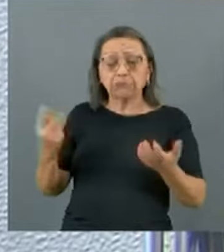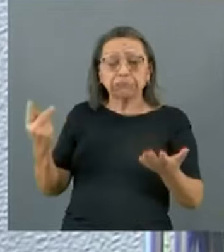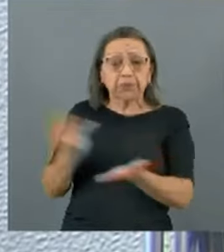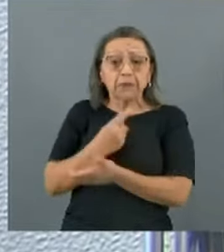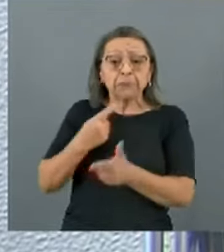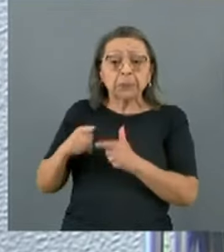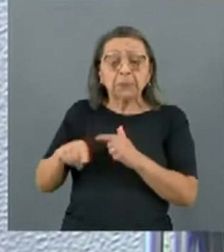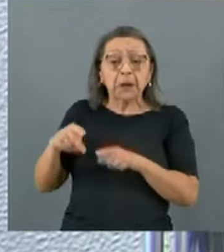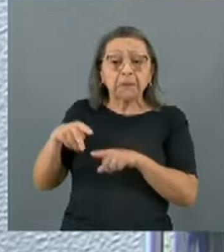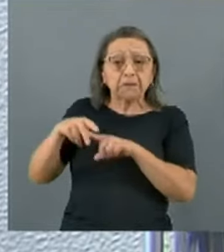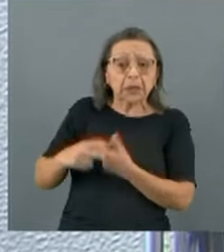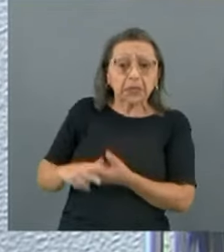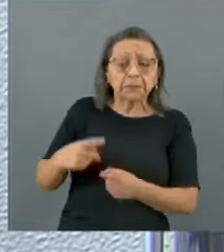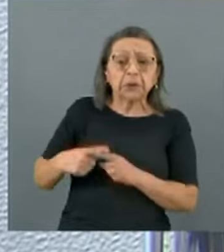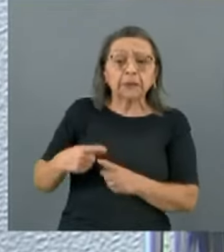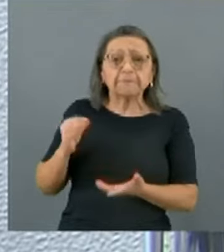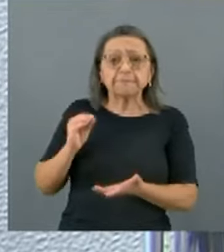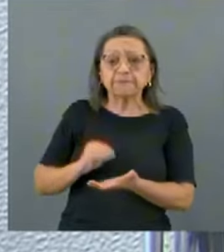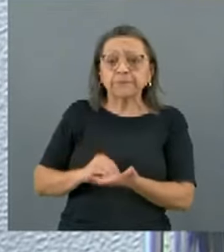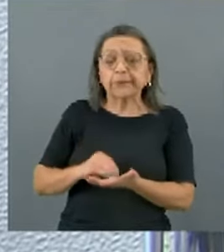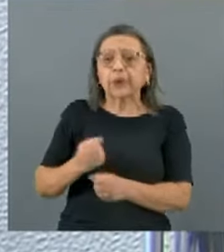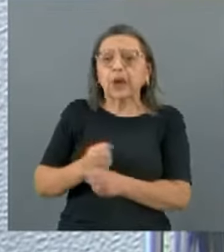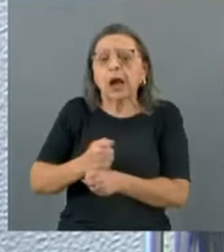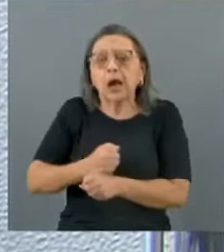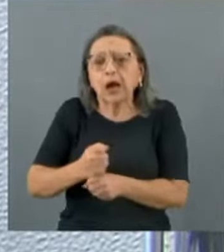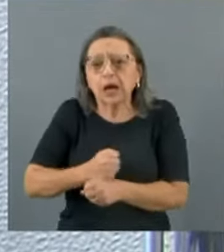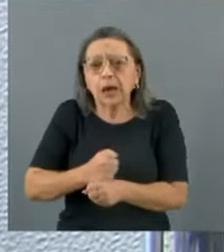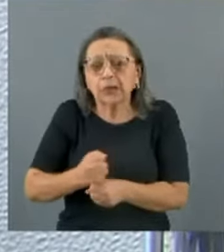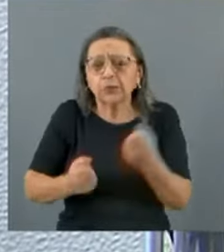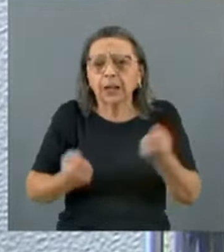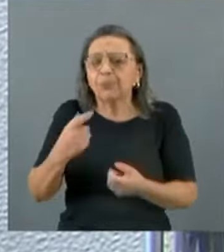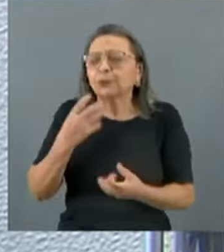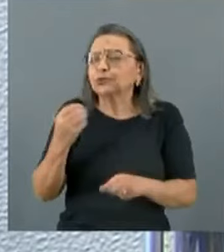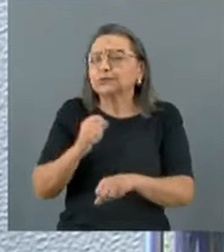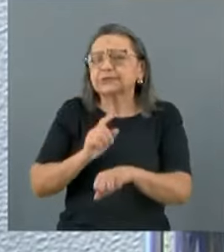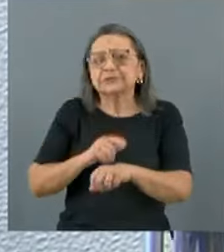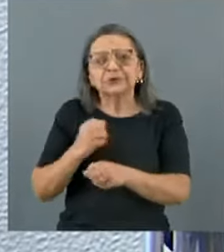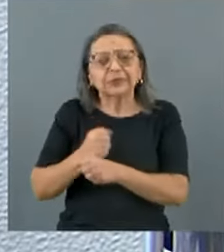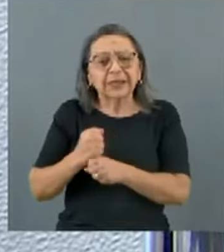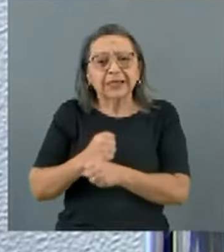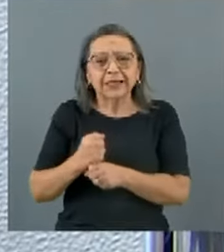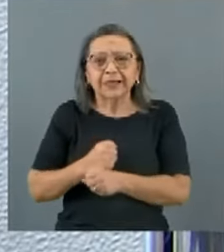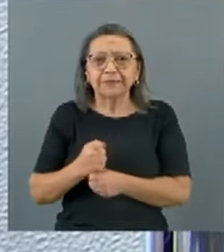causa da idade do carro, numa